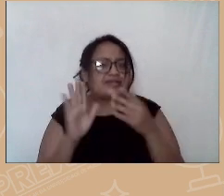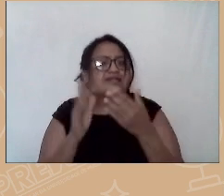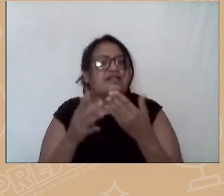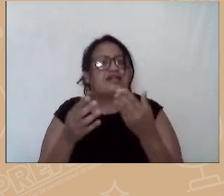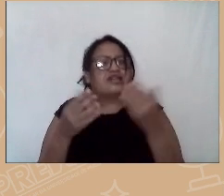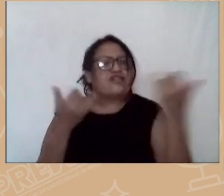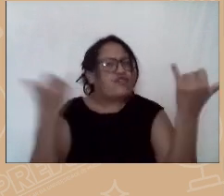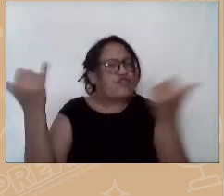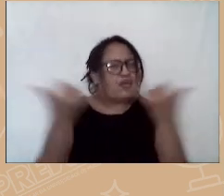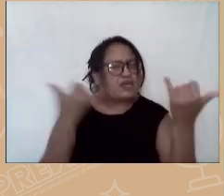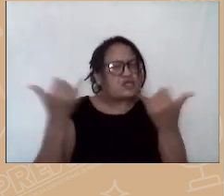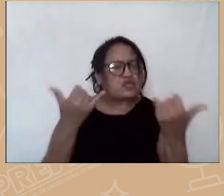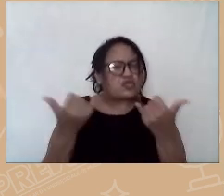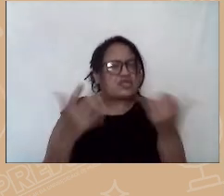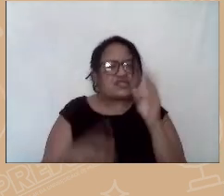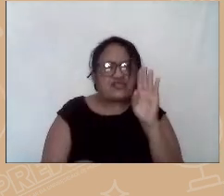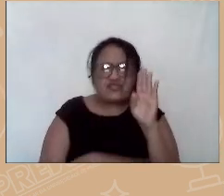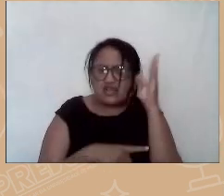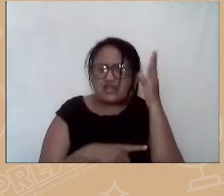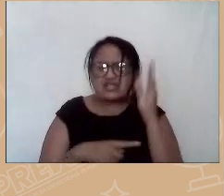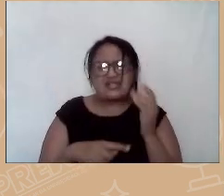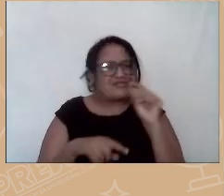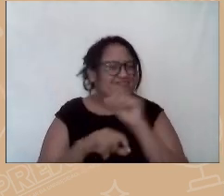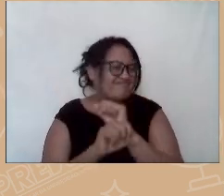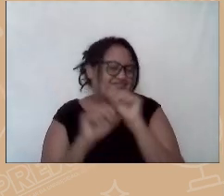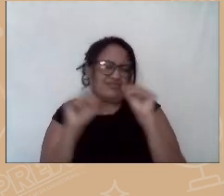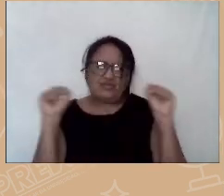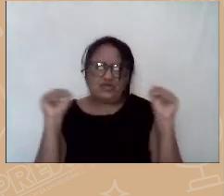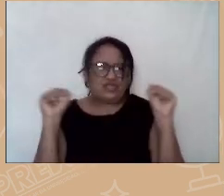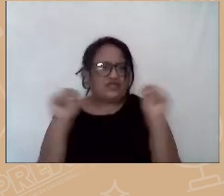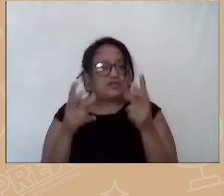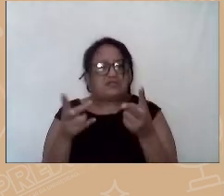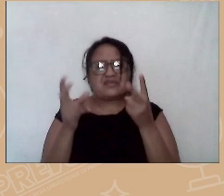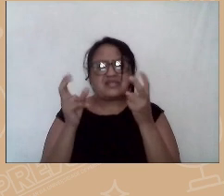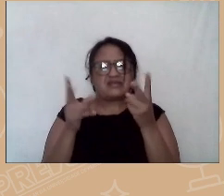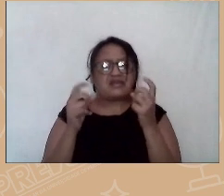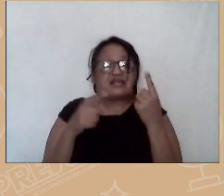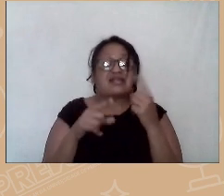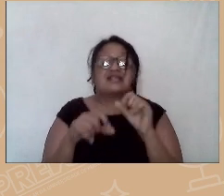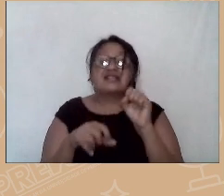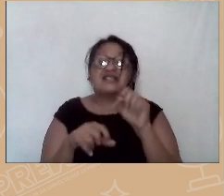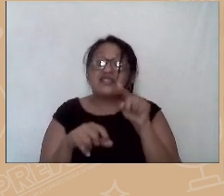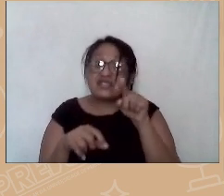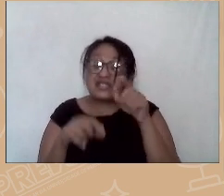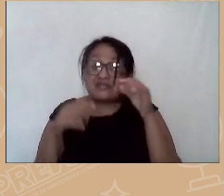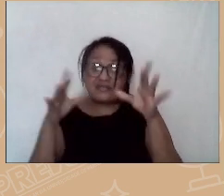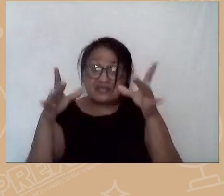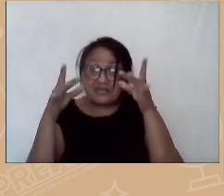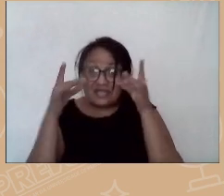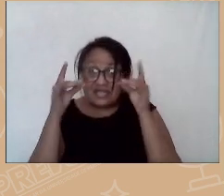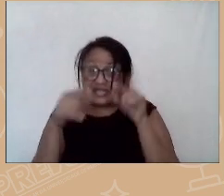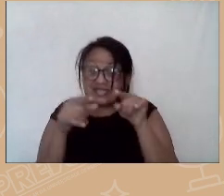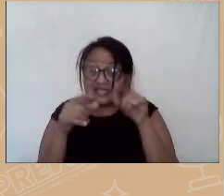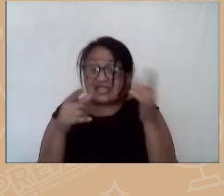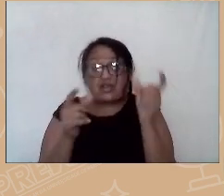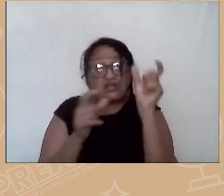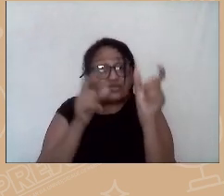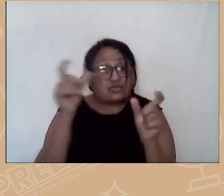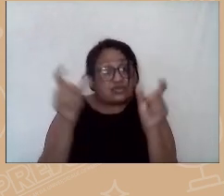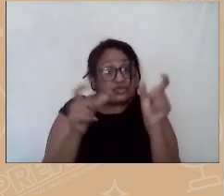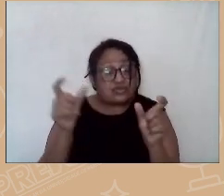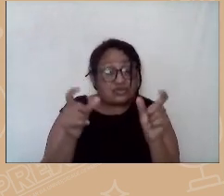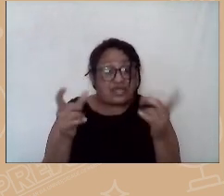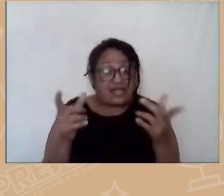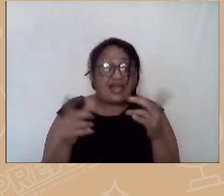falsas e isso é possível de ser percebido se você prestar atenção nas personagens como por exemplo a Índia